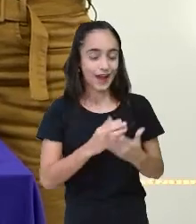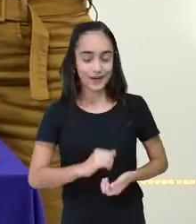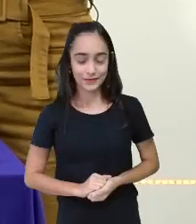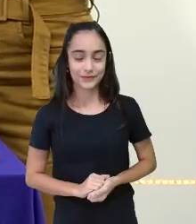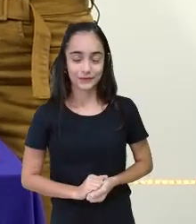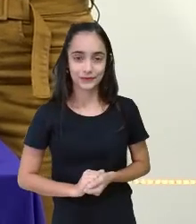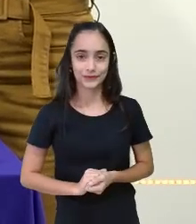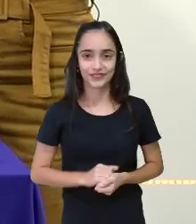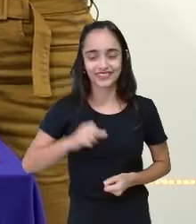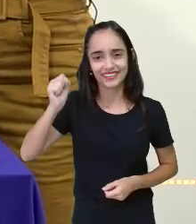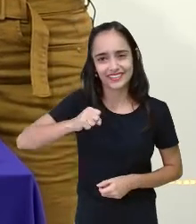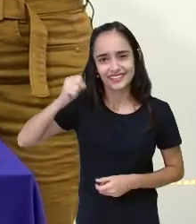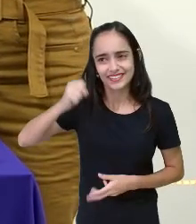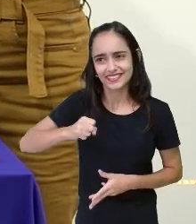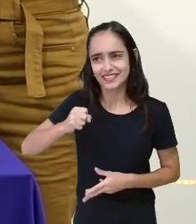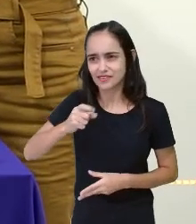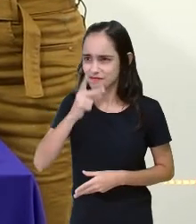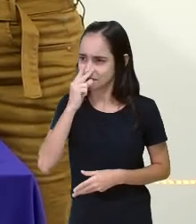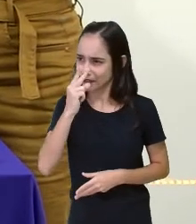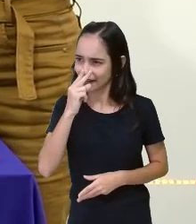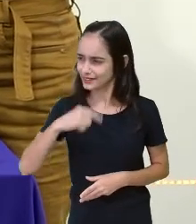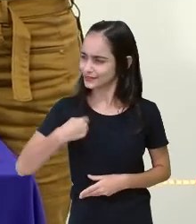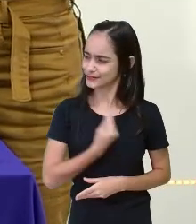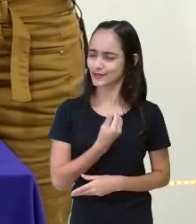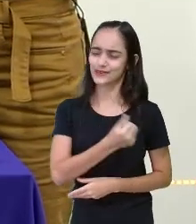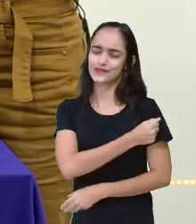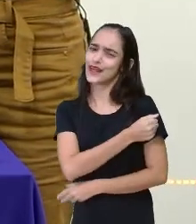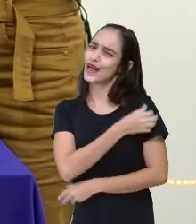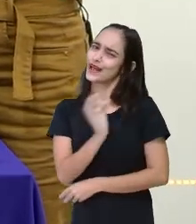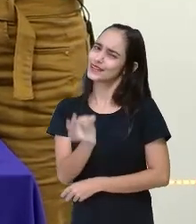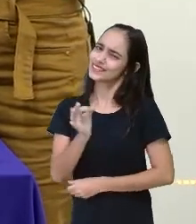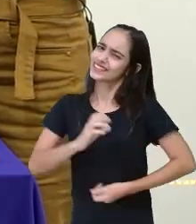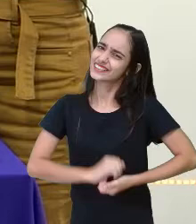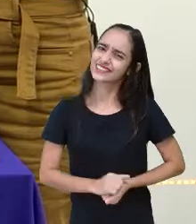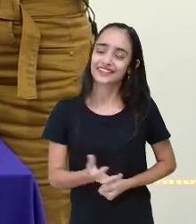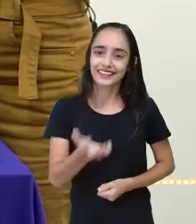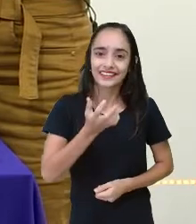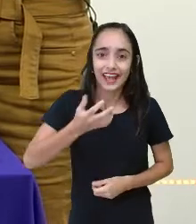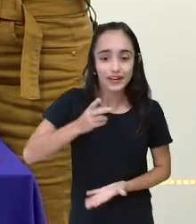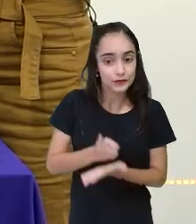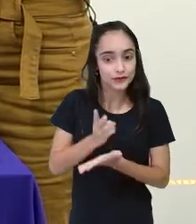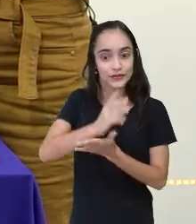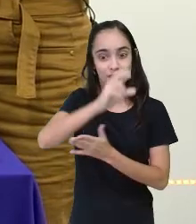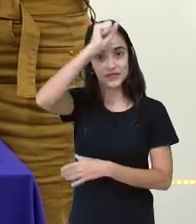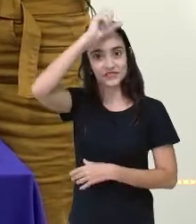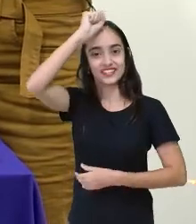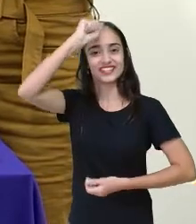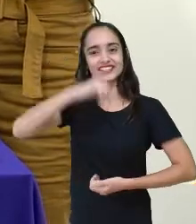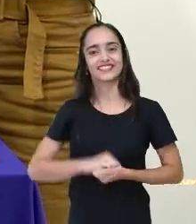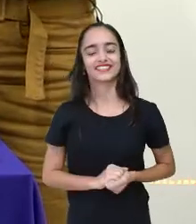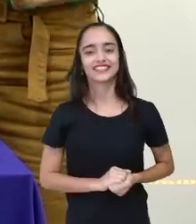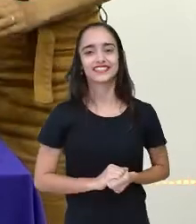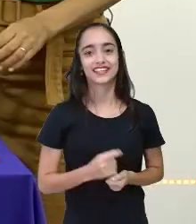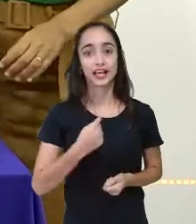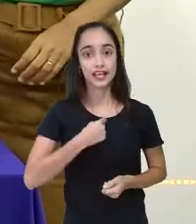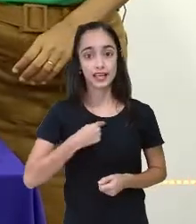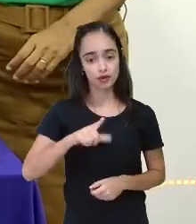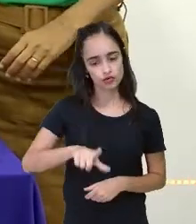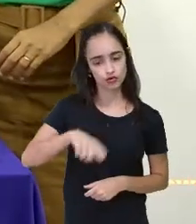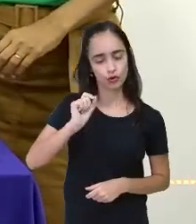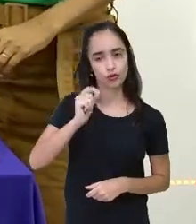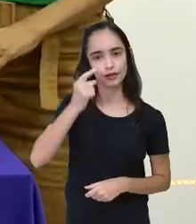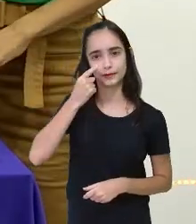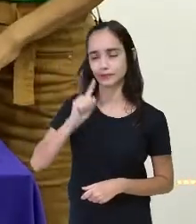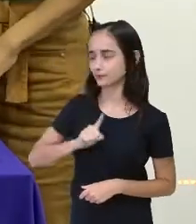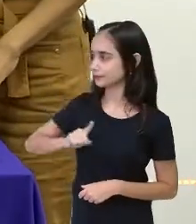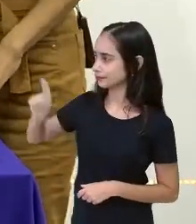né? Aplicados, estudiosos, estão ali querendo aprender cada vez mais. E eu escolhi esse daqui,